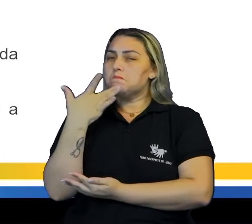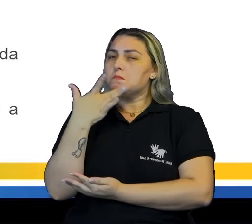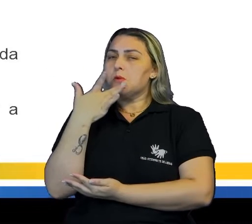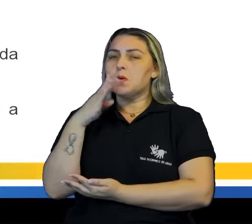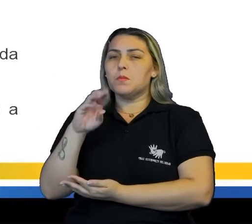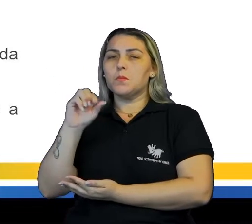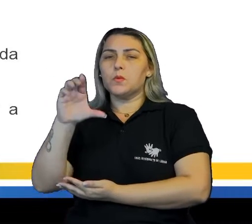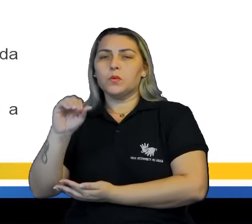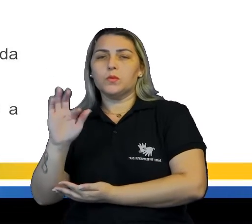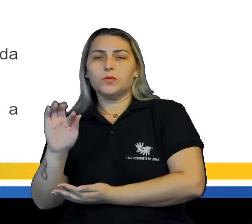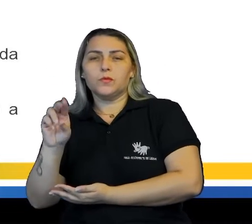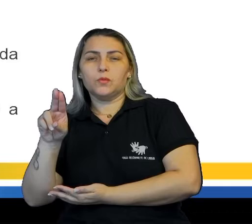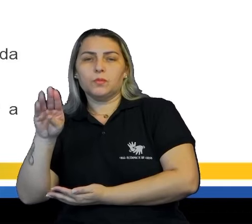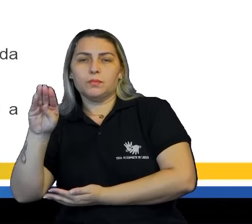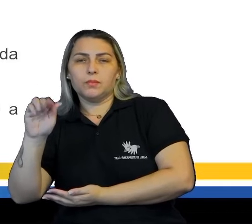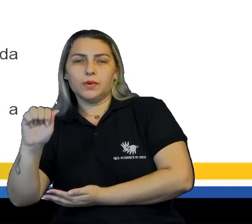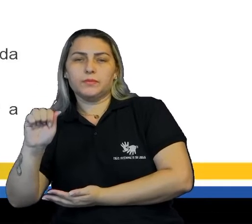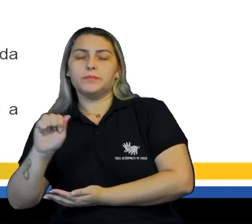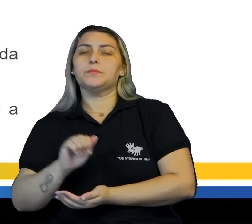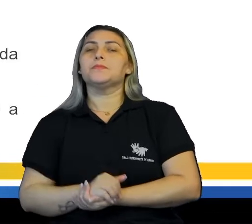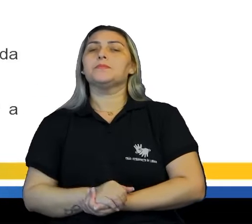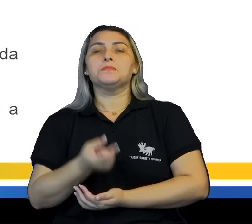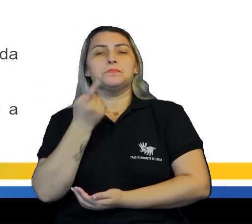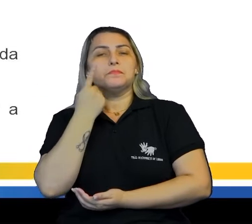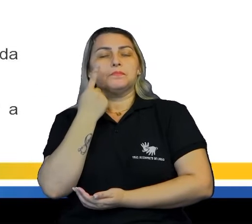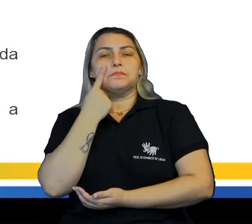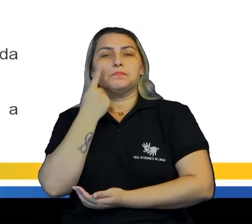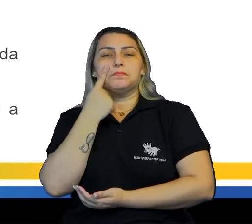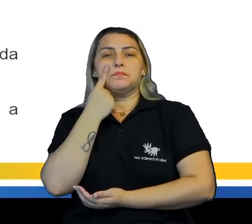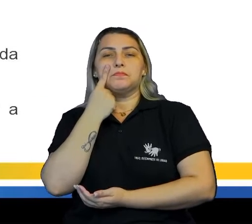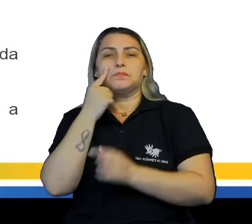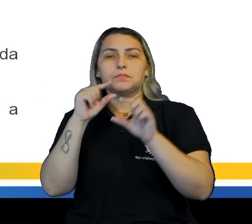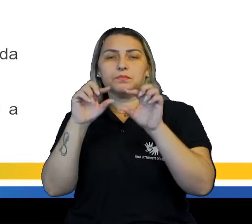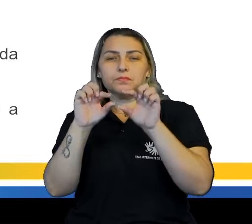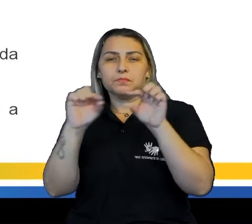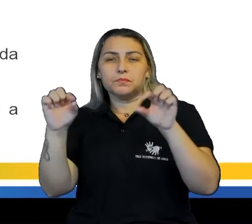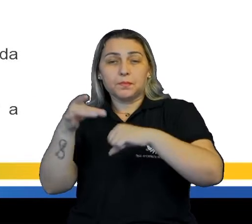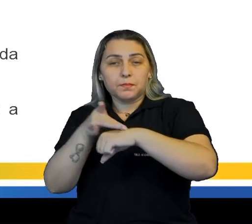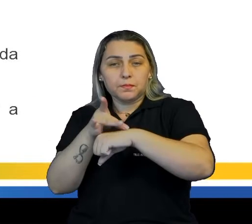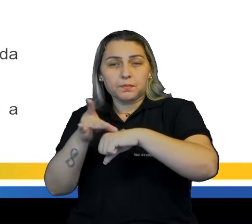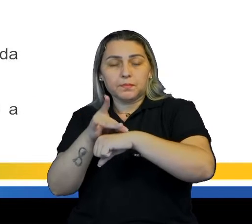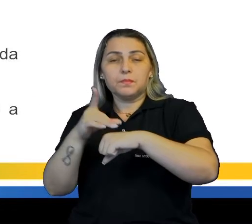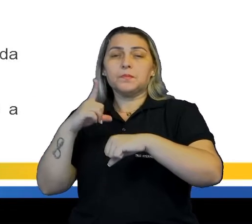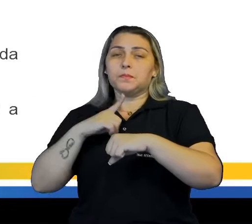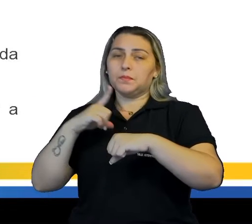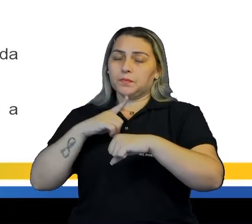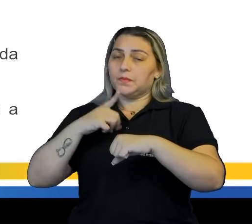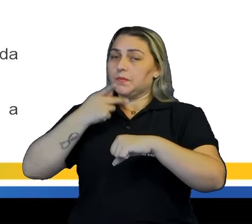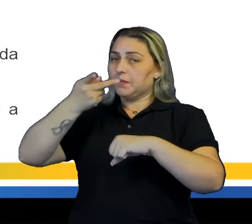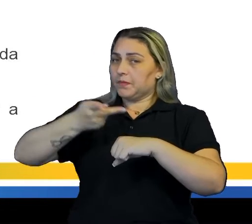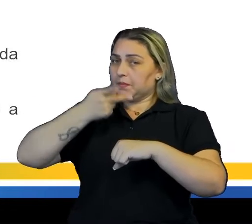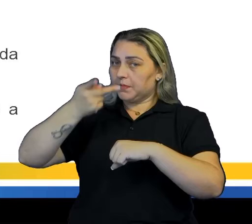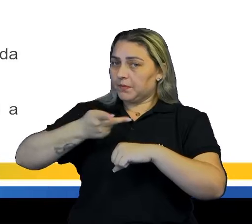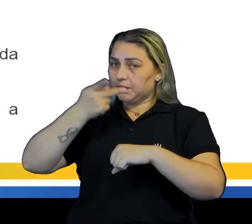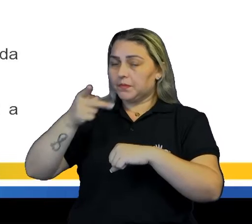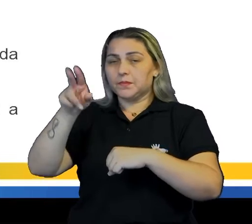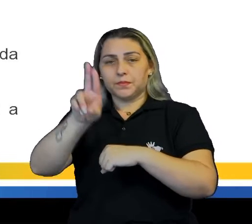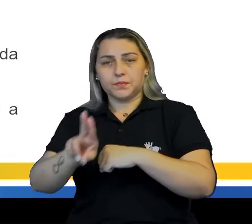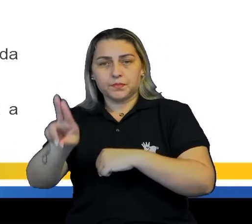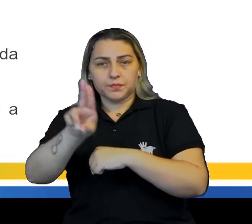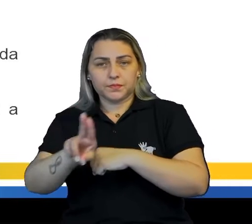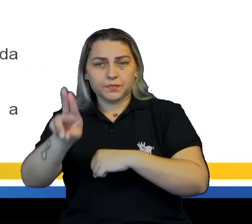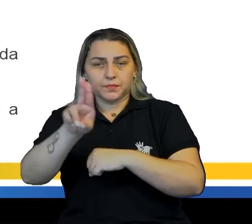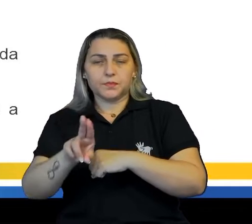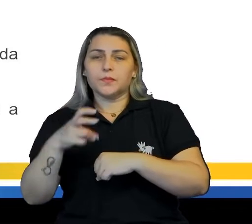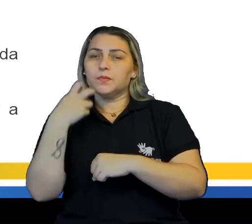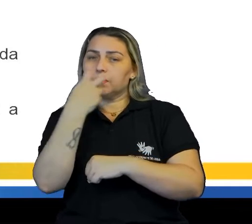bolo de fubá cremoso. Observe que em negrito nós temos as marcas da fala utilizadas